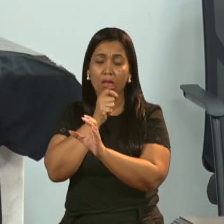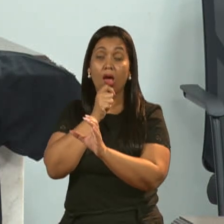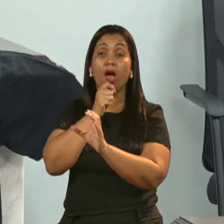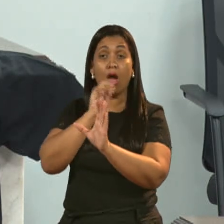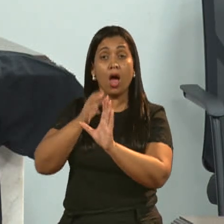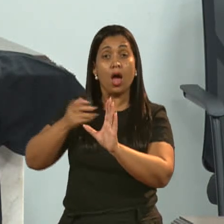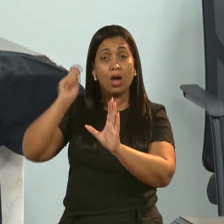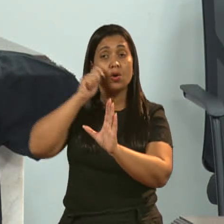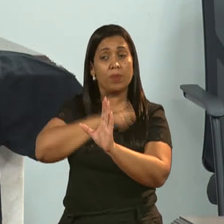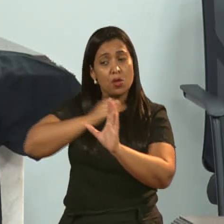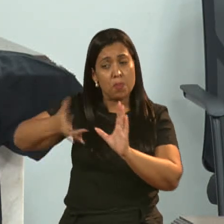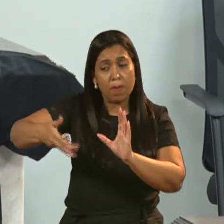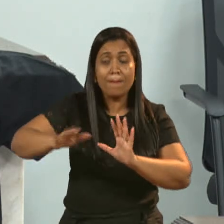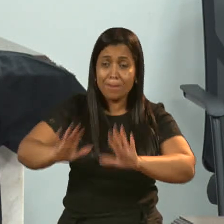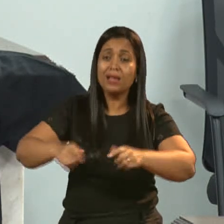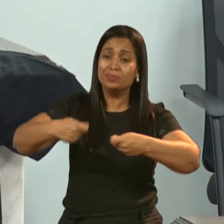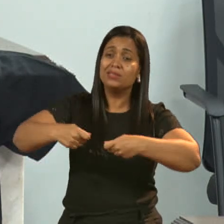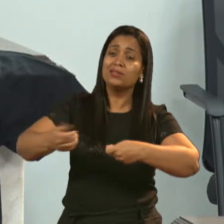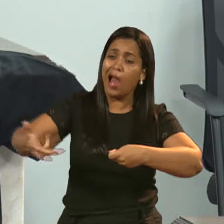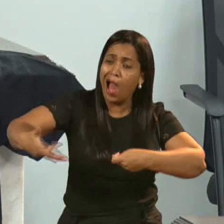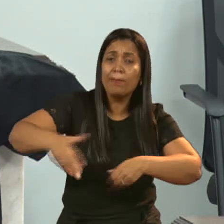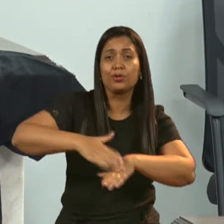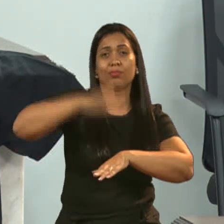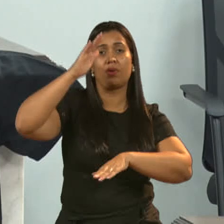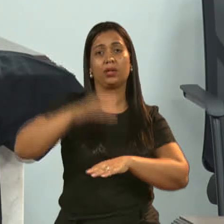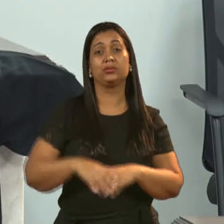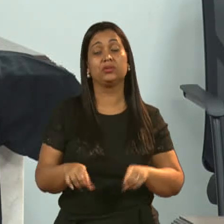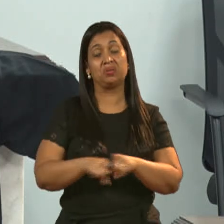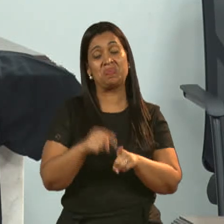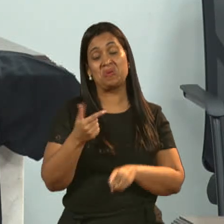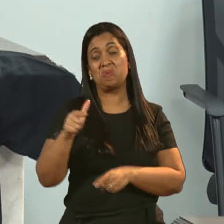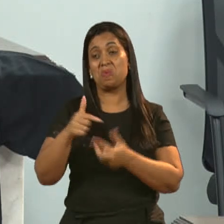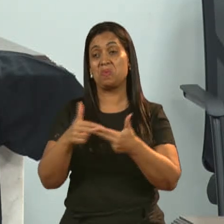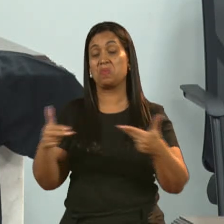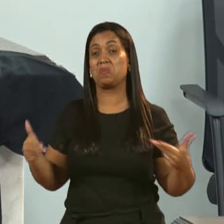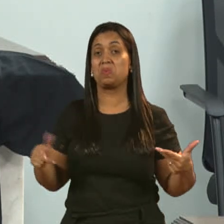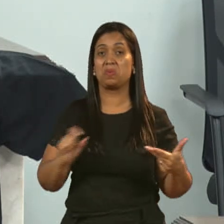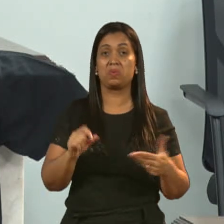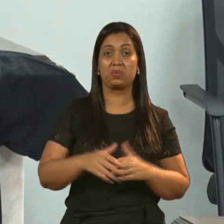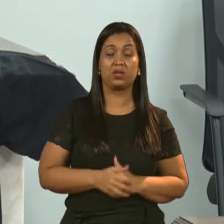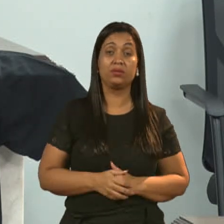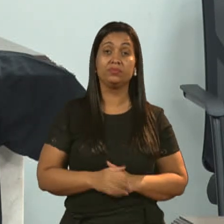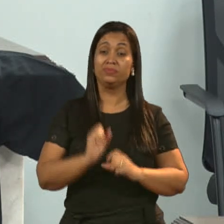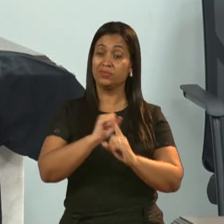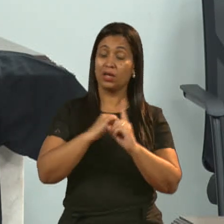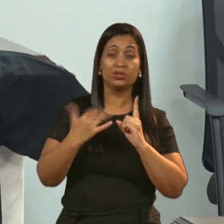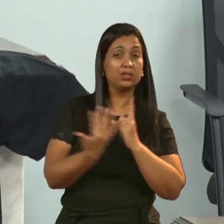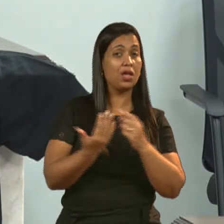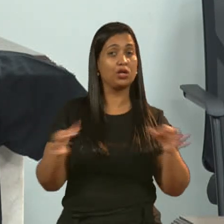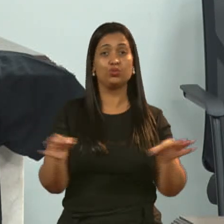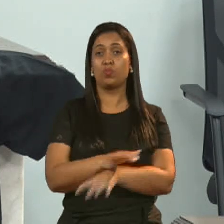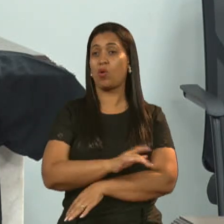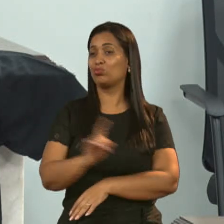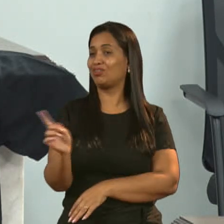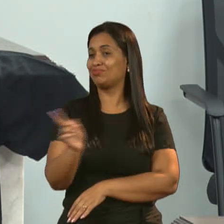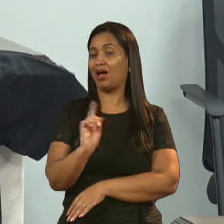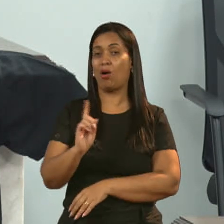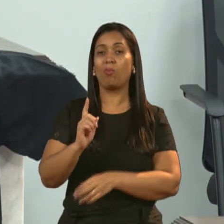mais. Outras situações. A sociedade, ela não está pronta para as doenças